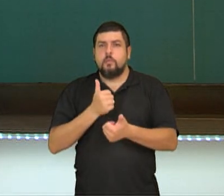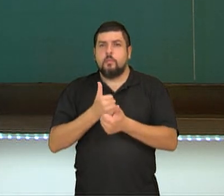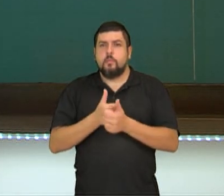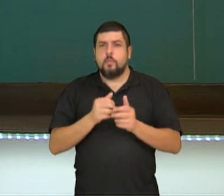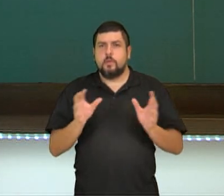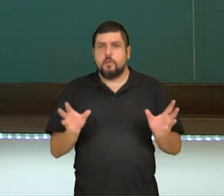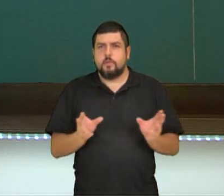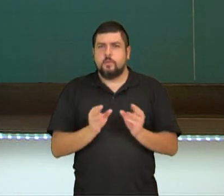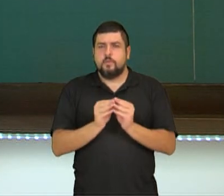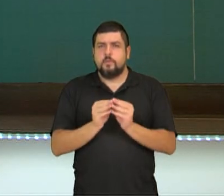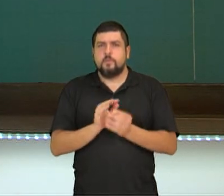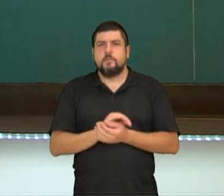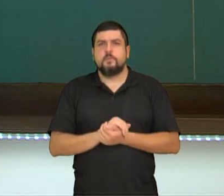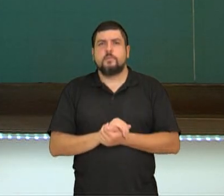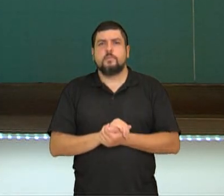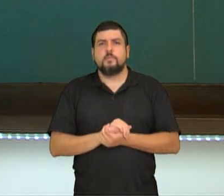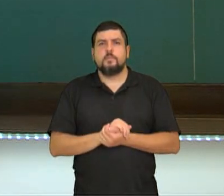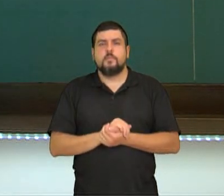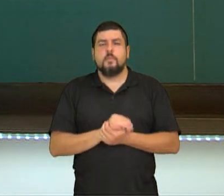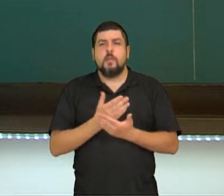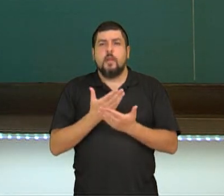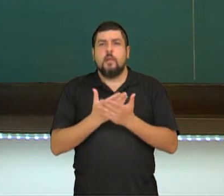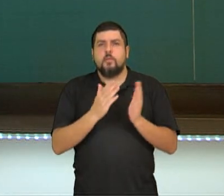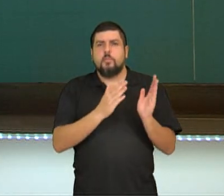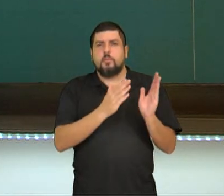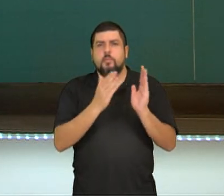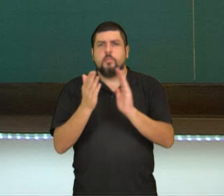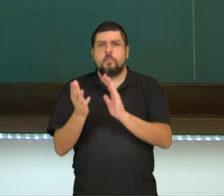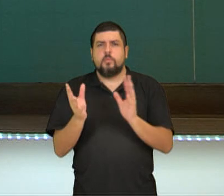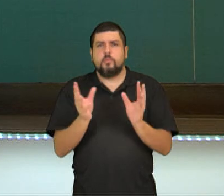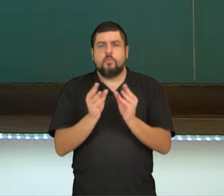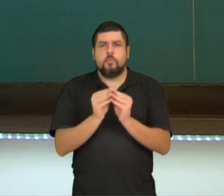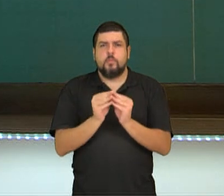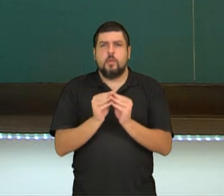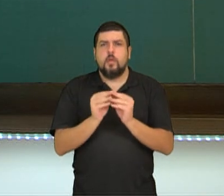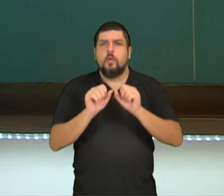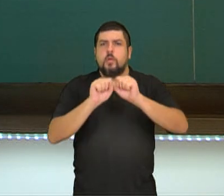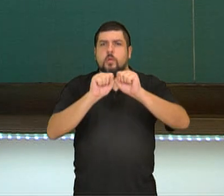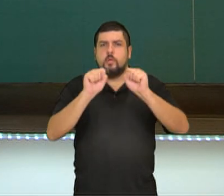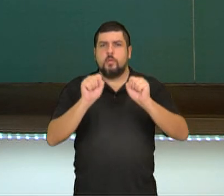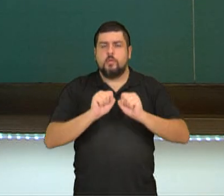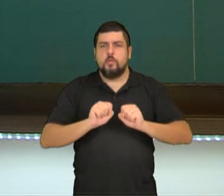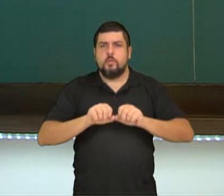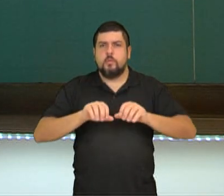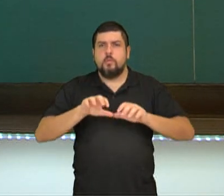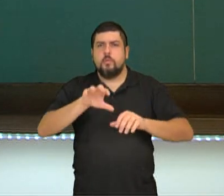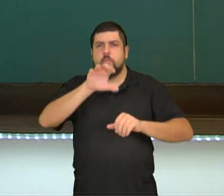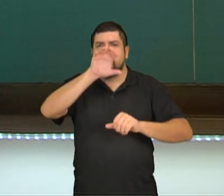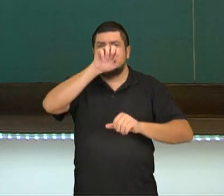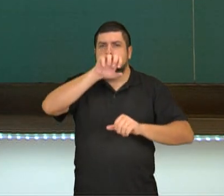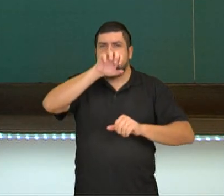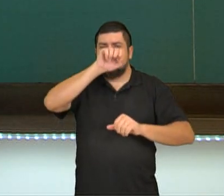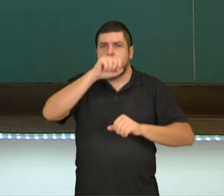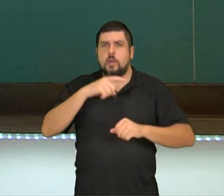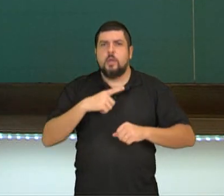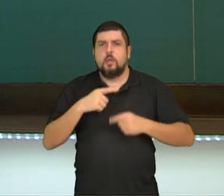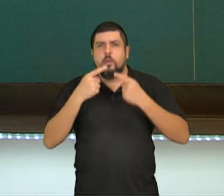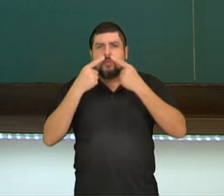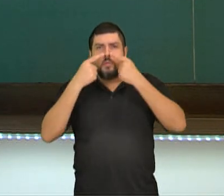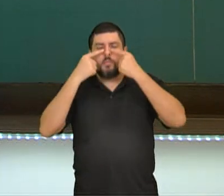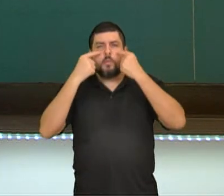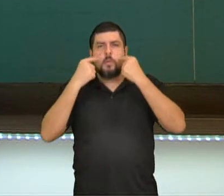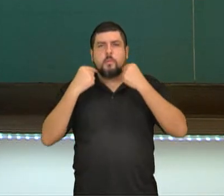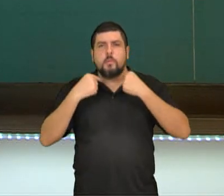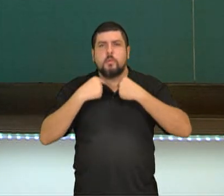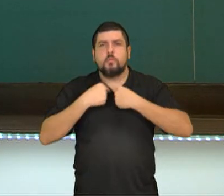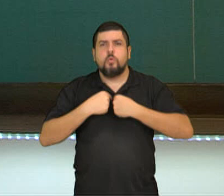nossa retomada. Nessa aula nós vimos que o sistema respiratório é constituído pelas vias respiratórias